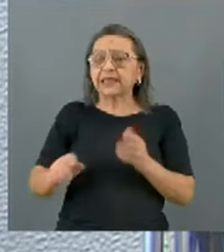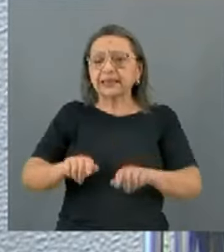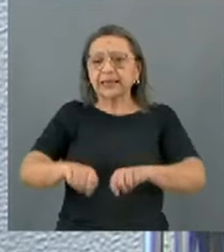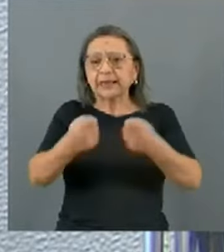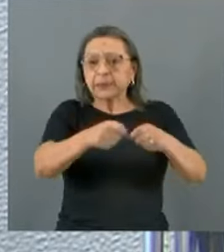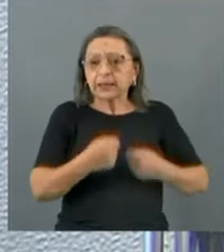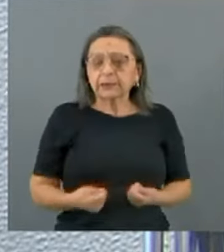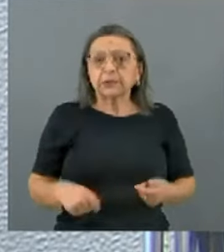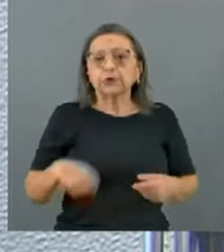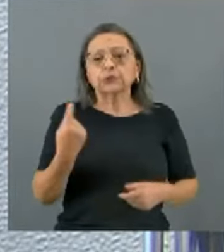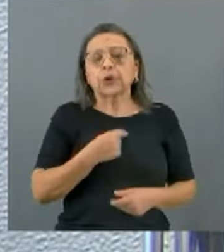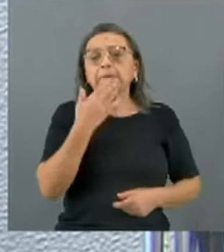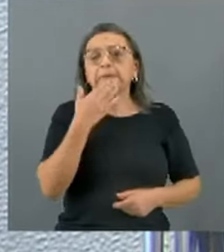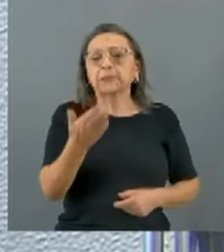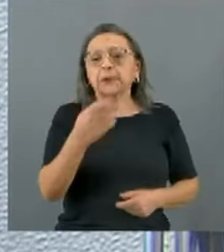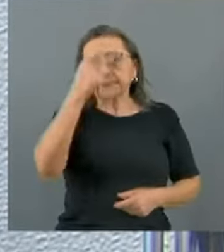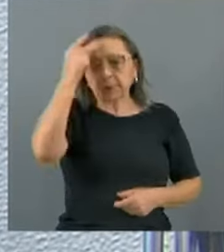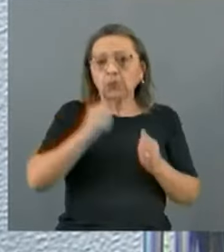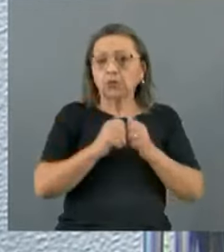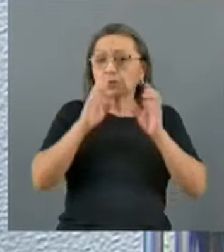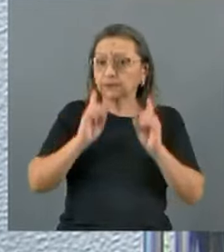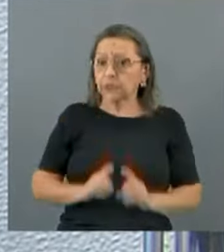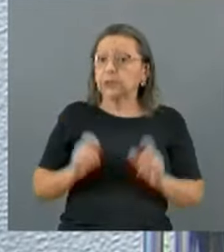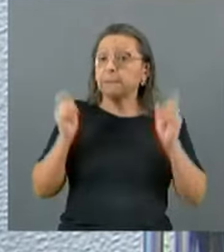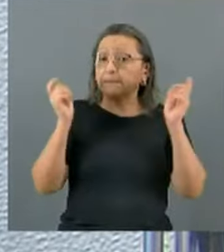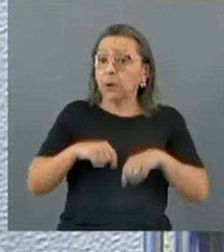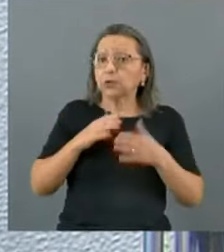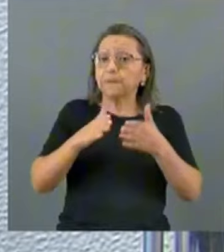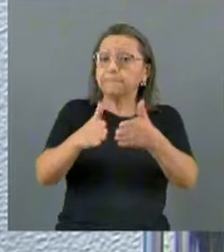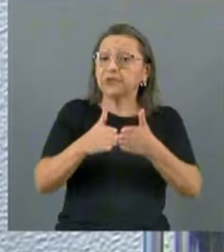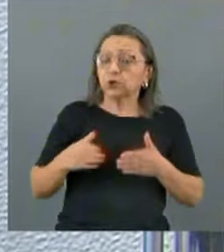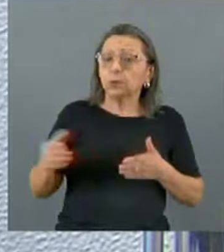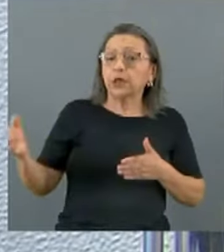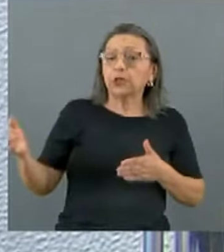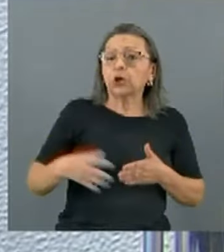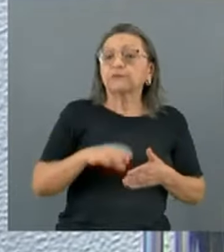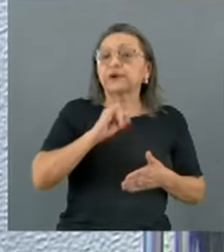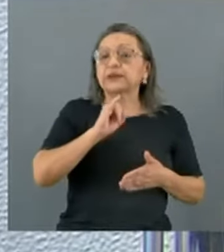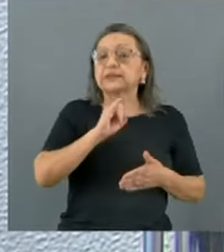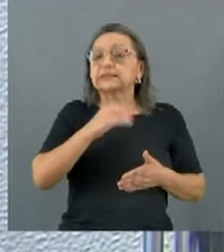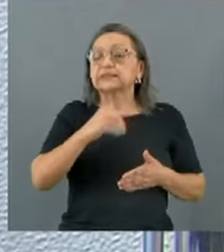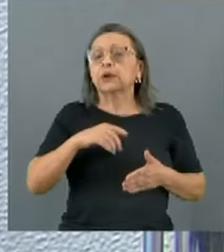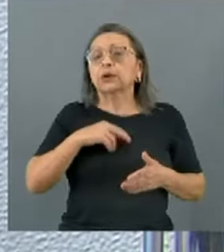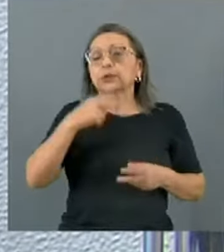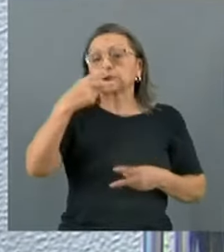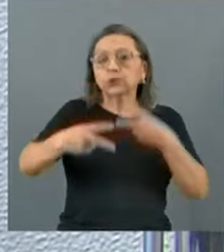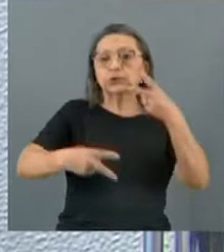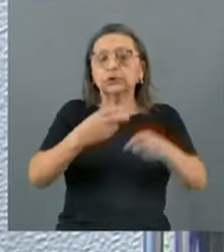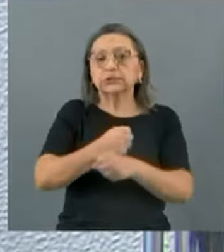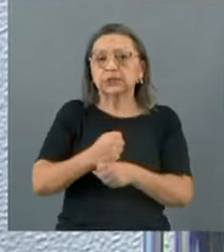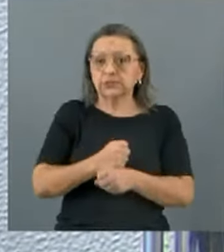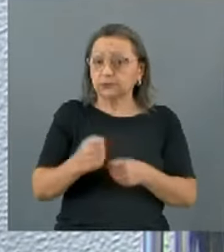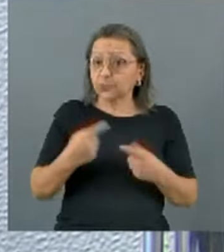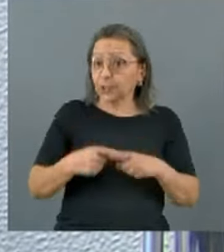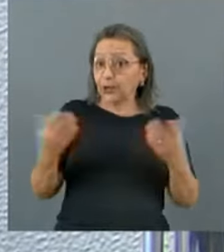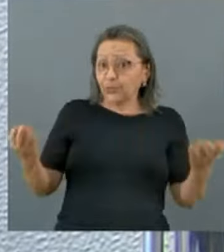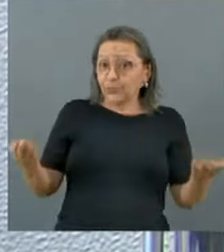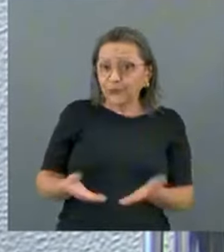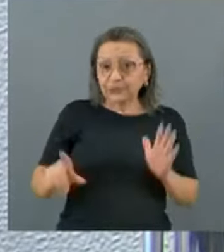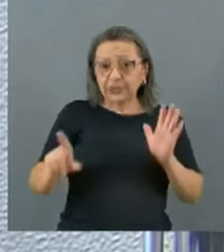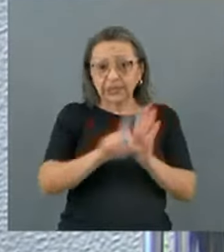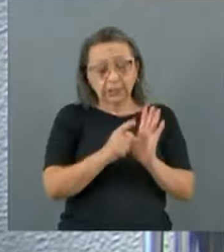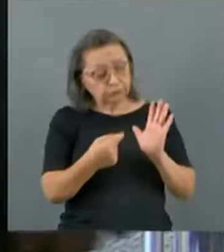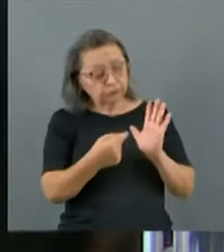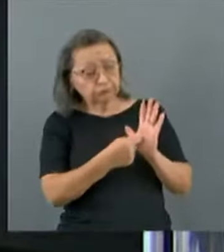pedimos é que as pessoas com deficiência possam solicitar uma nova isenção a cada 2 anos. Hoje, a lei